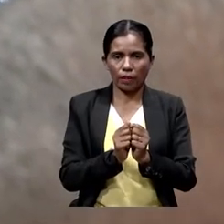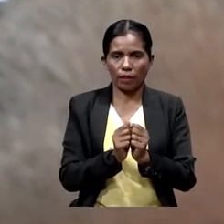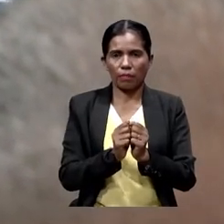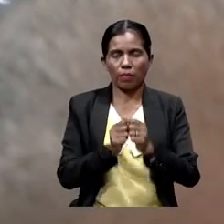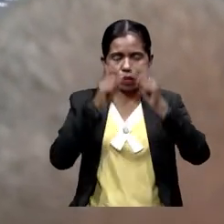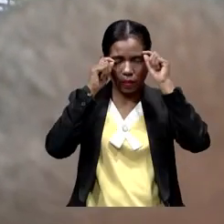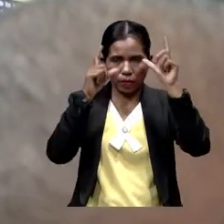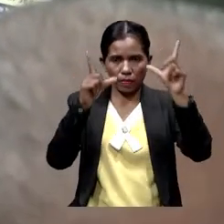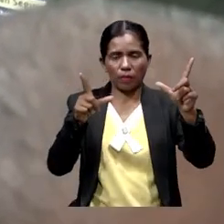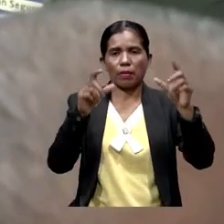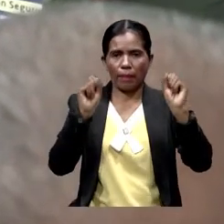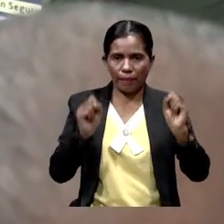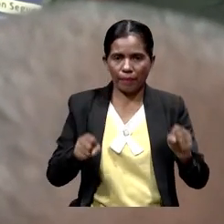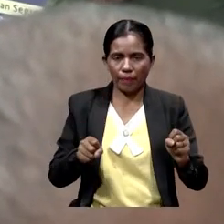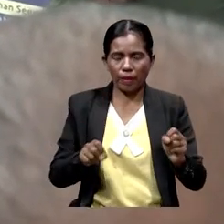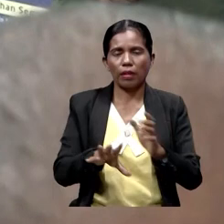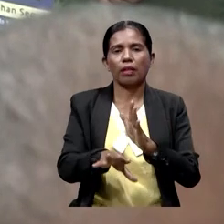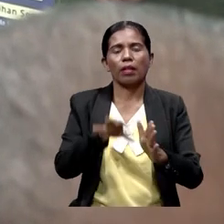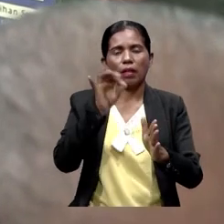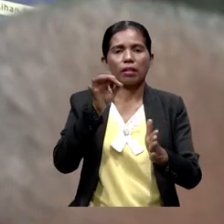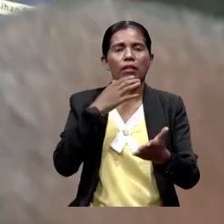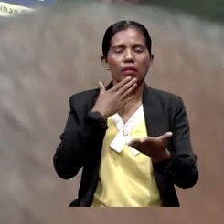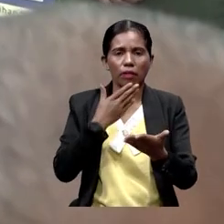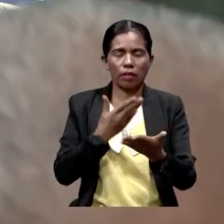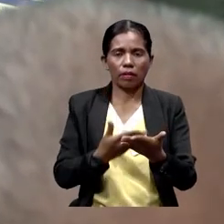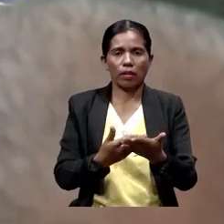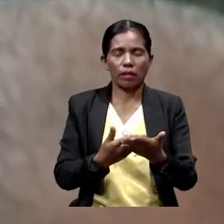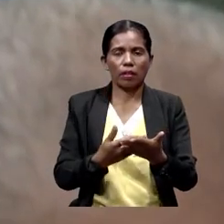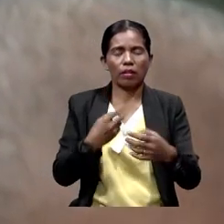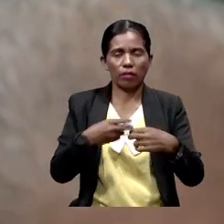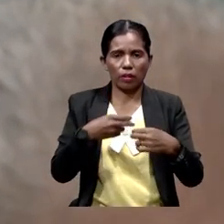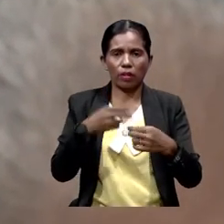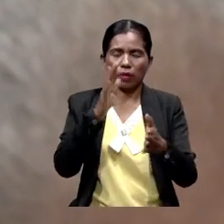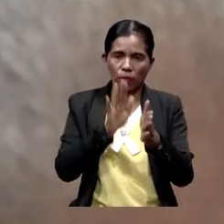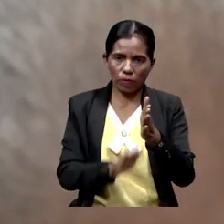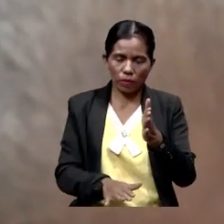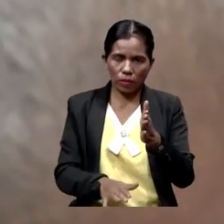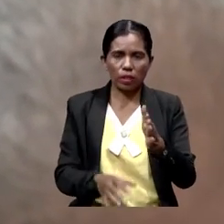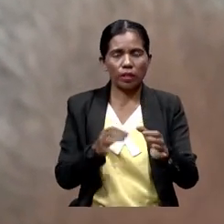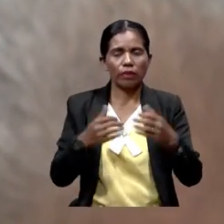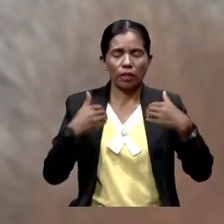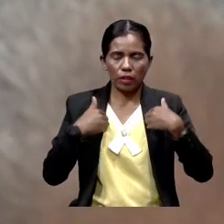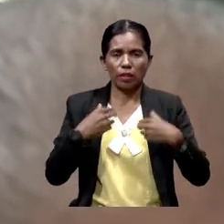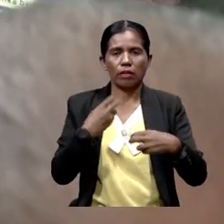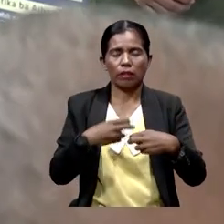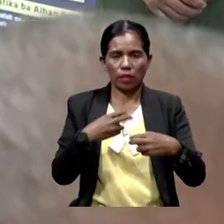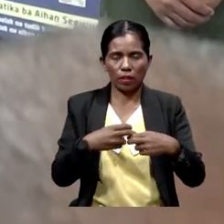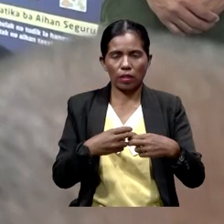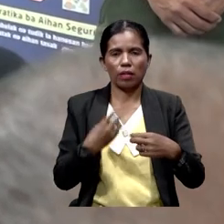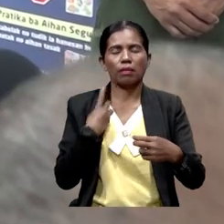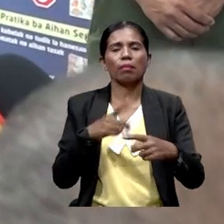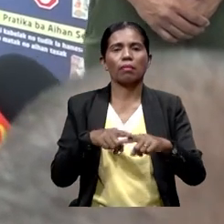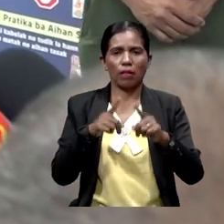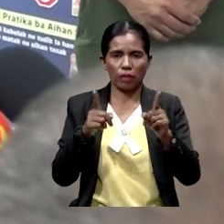belle retan impacto menos. Impacto sempre ia dar, se ia lutar, mas